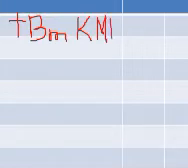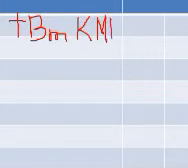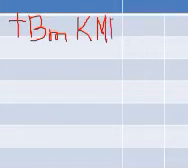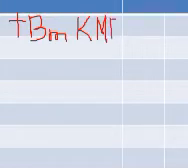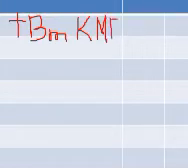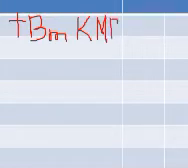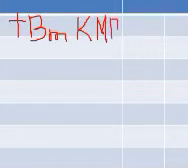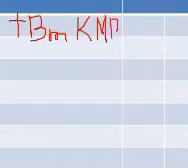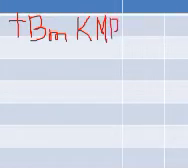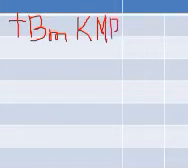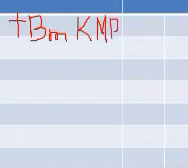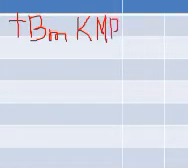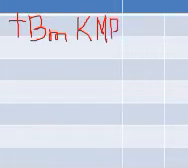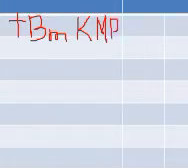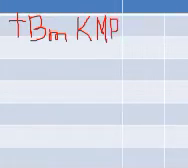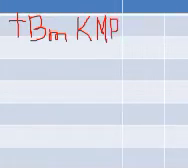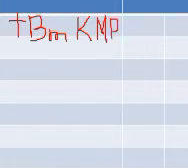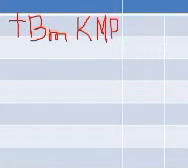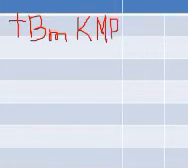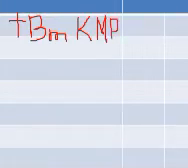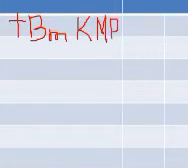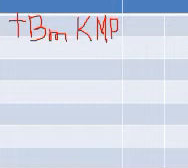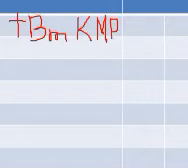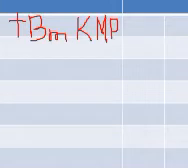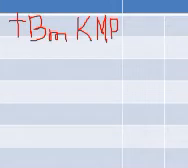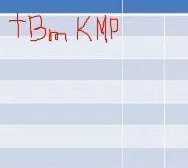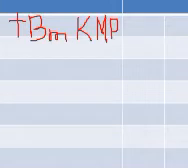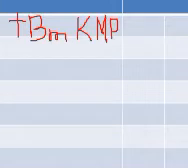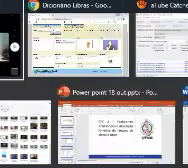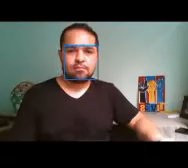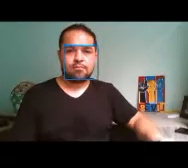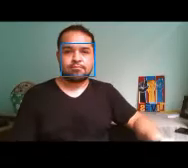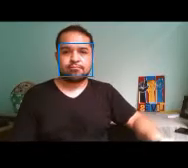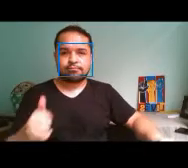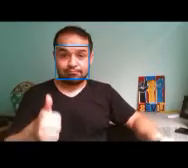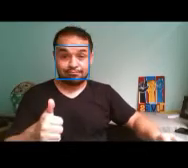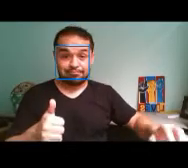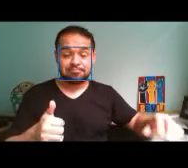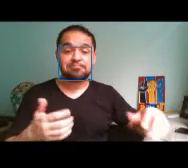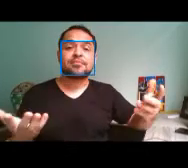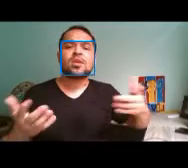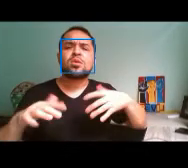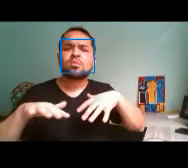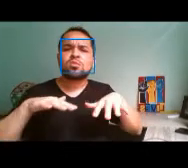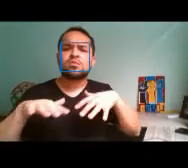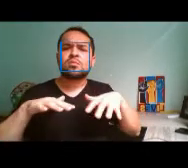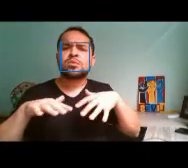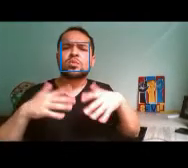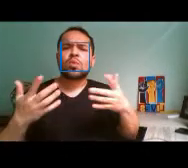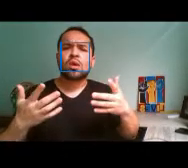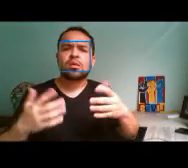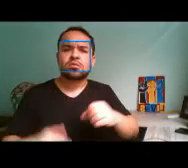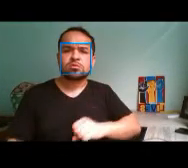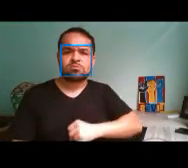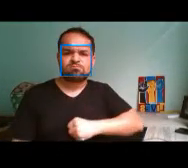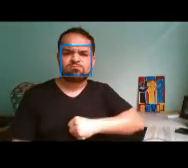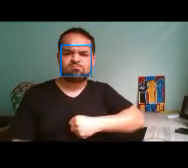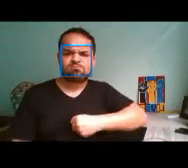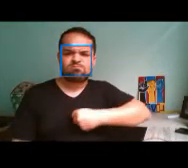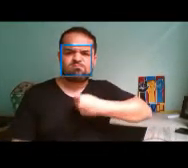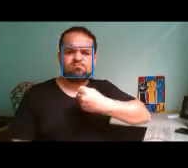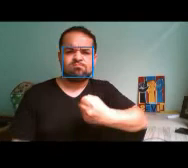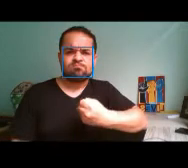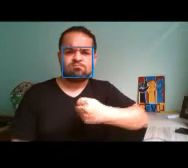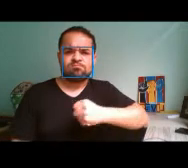da localização. Agora, o movimento. Que movimento é esse? O símbolo do movimento